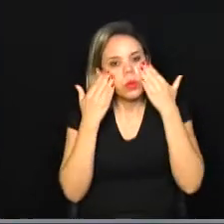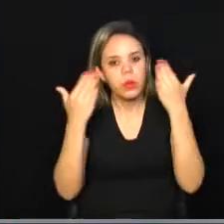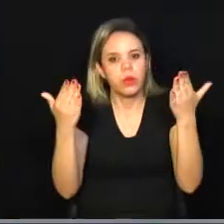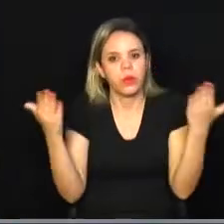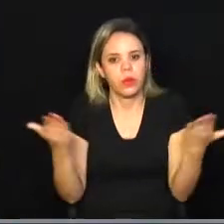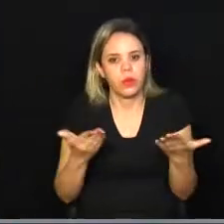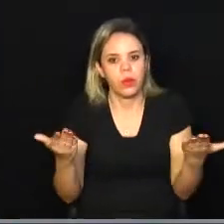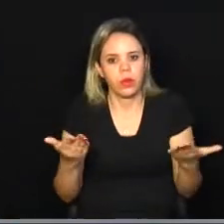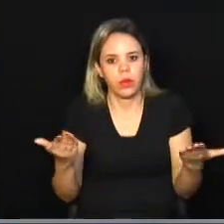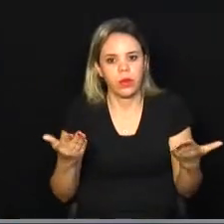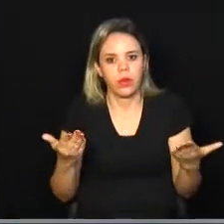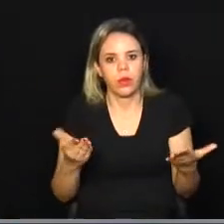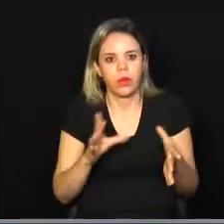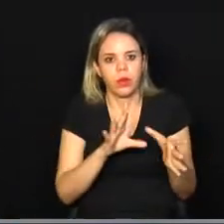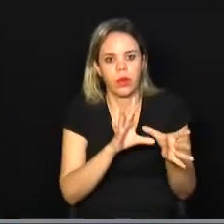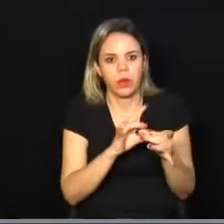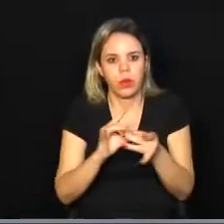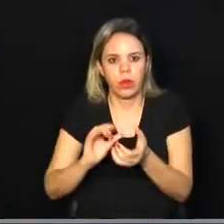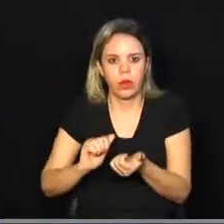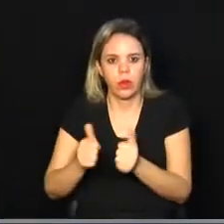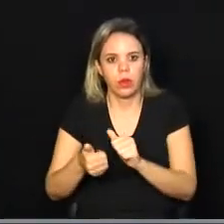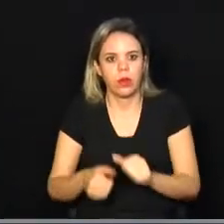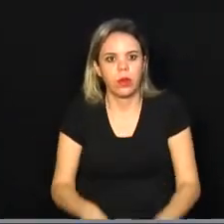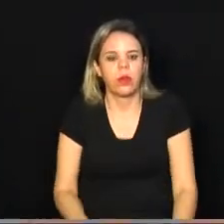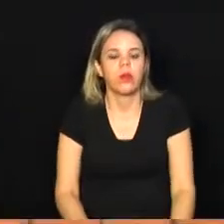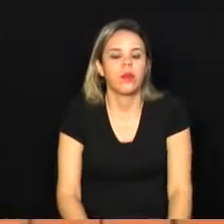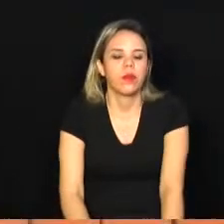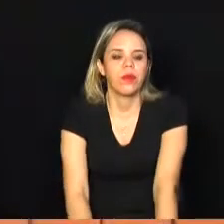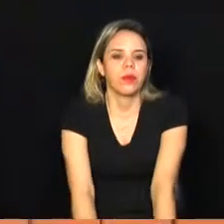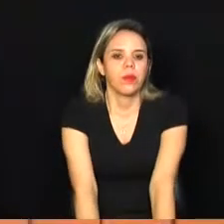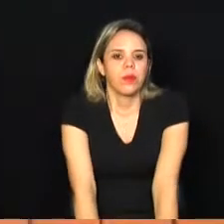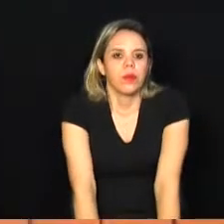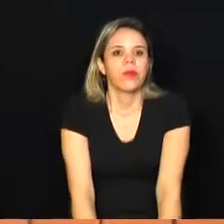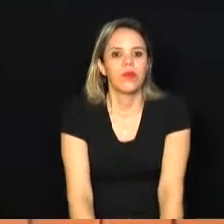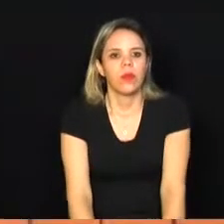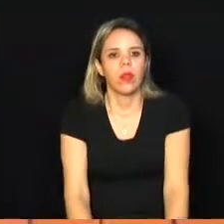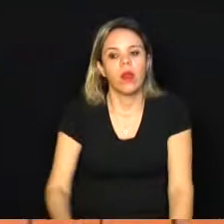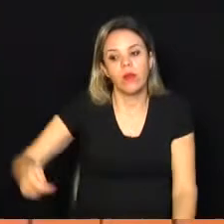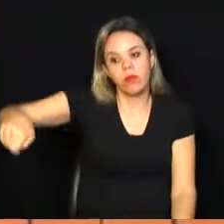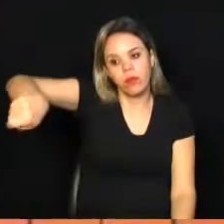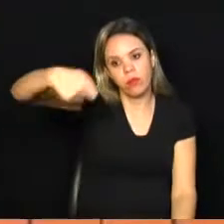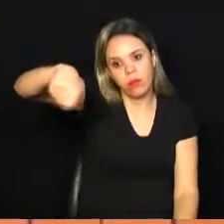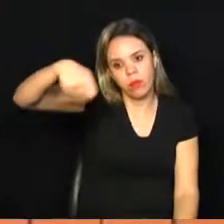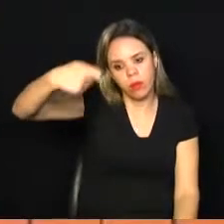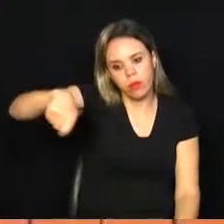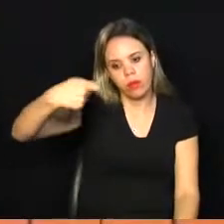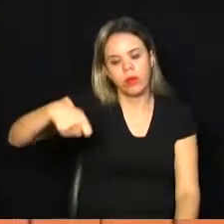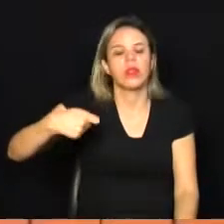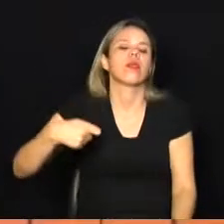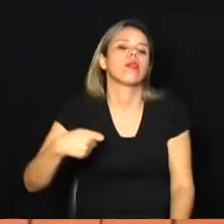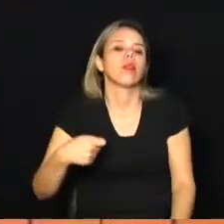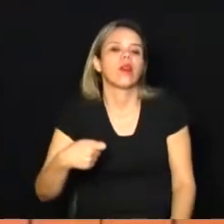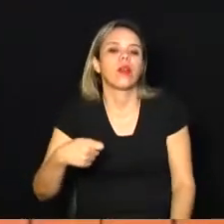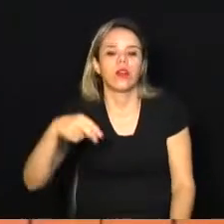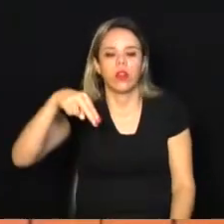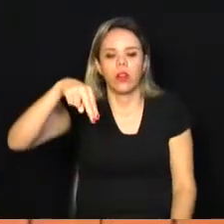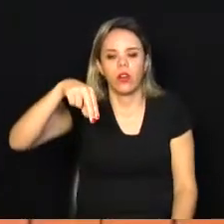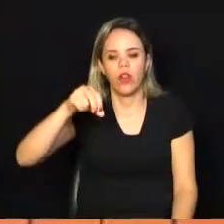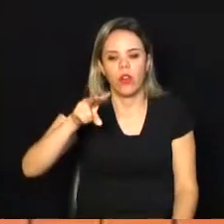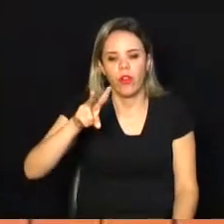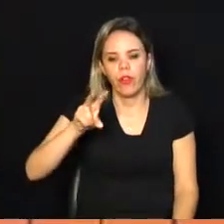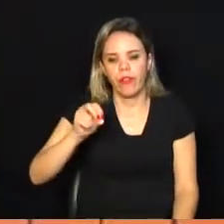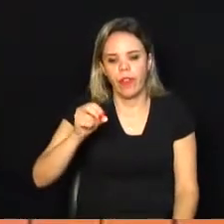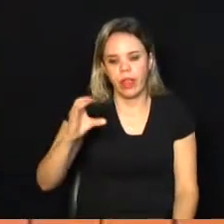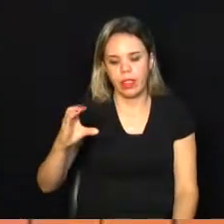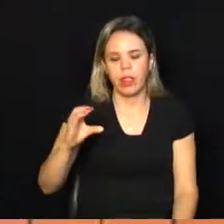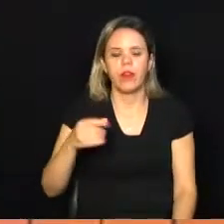para a gente nesse contexto esportivo. Ô Larissa, o tenista Novak Djokovic foi perguntado sobre como é que